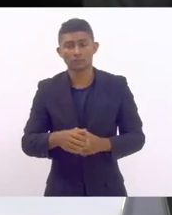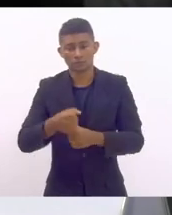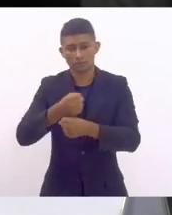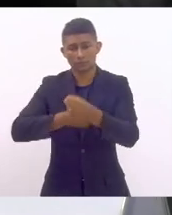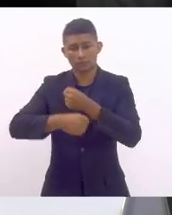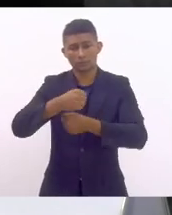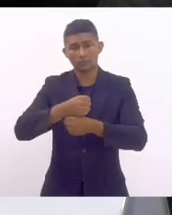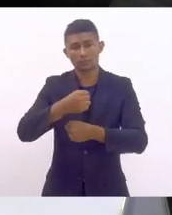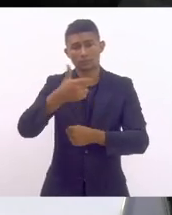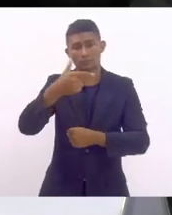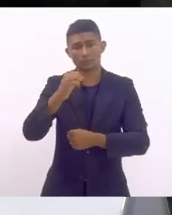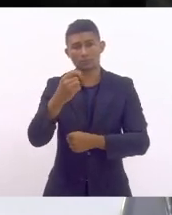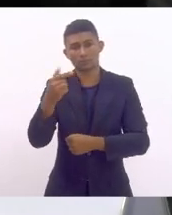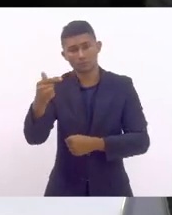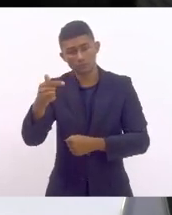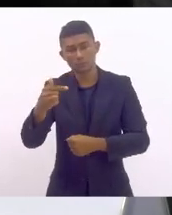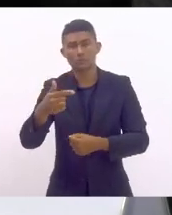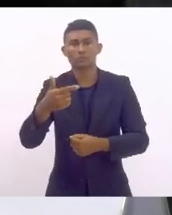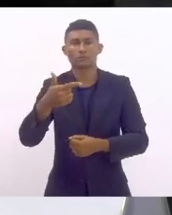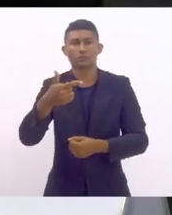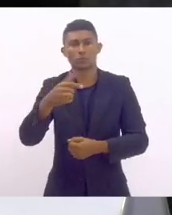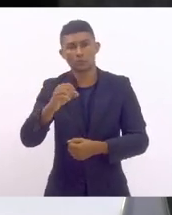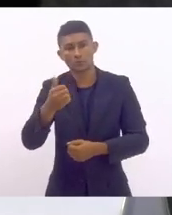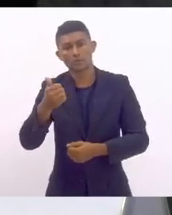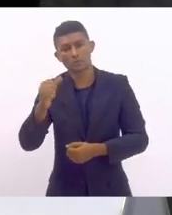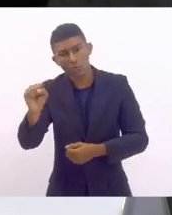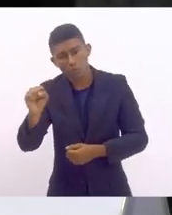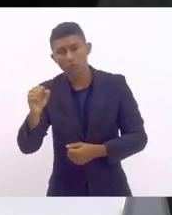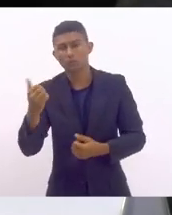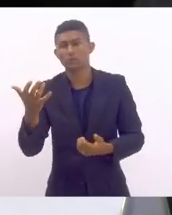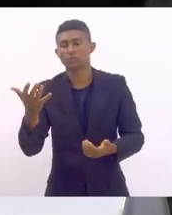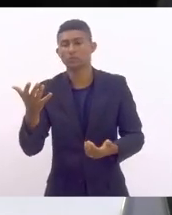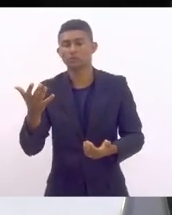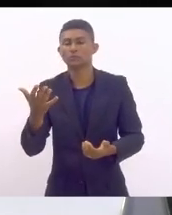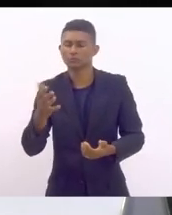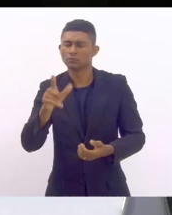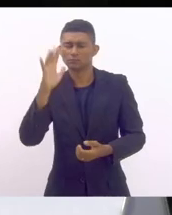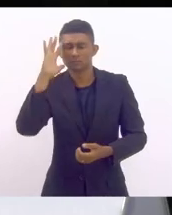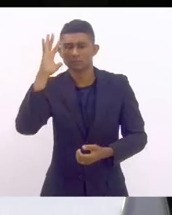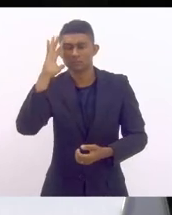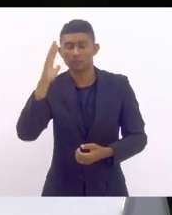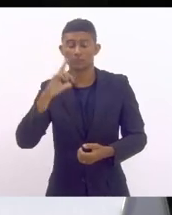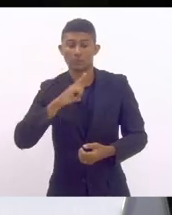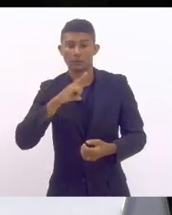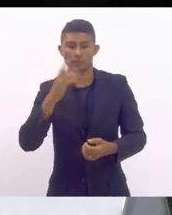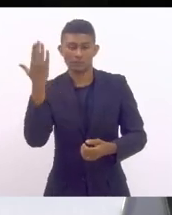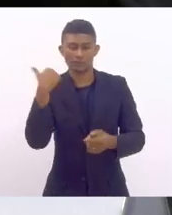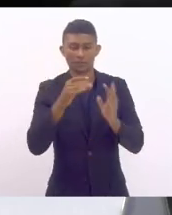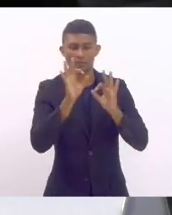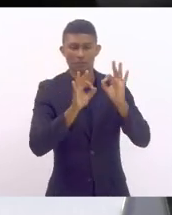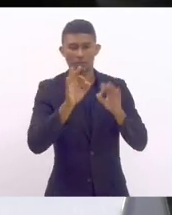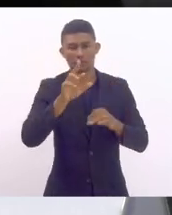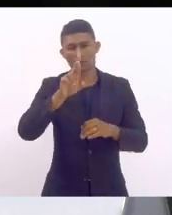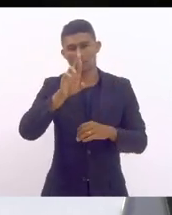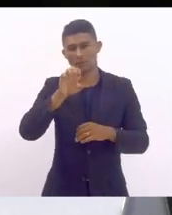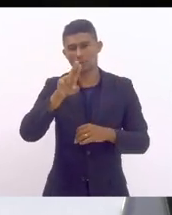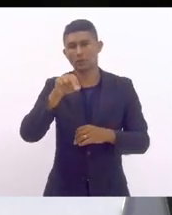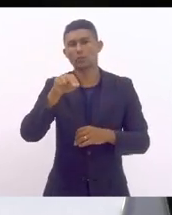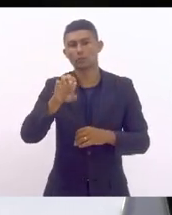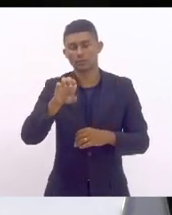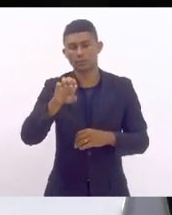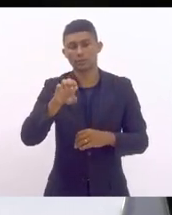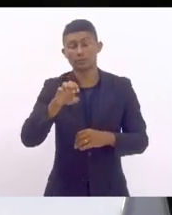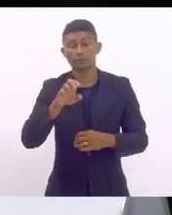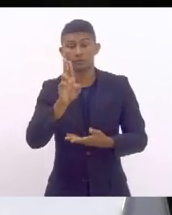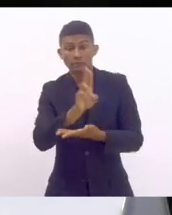de em 2018 vocês terem uma ideia durante o programa reúne a Universidade Federal Fluminense chegou a